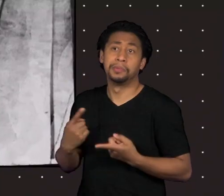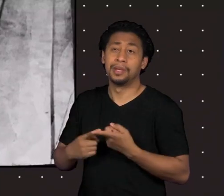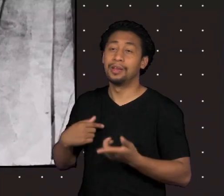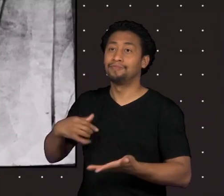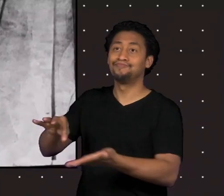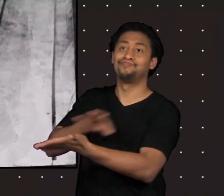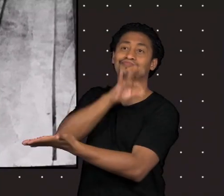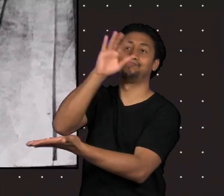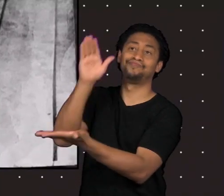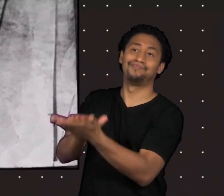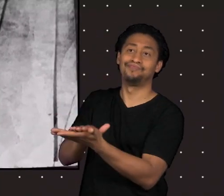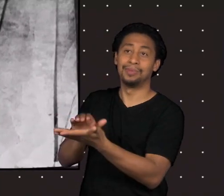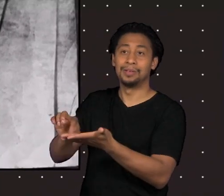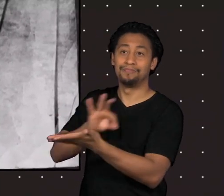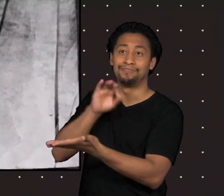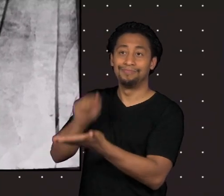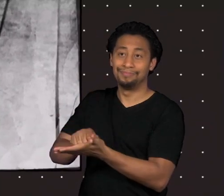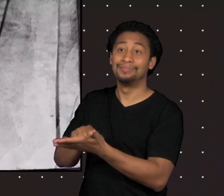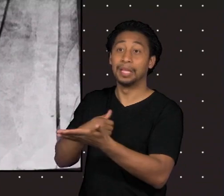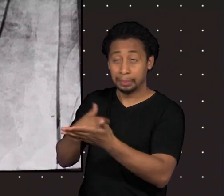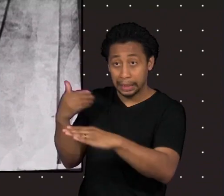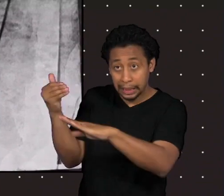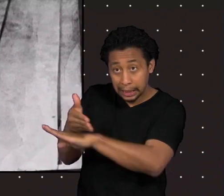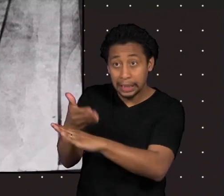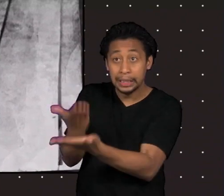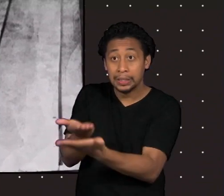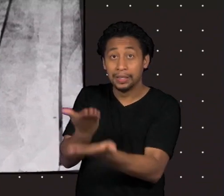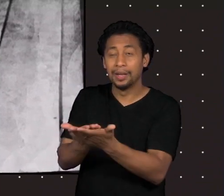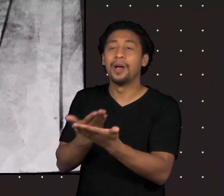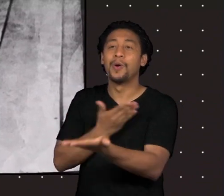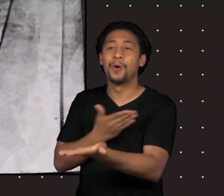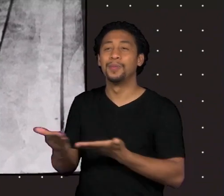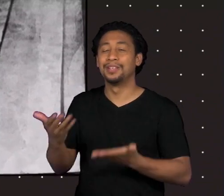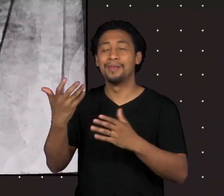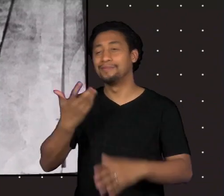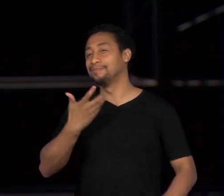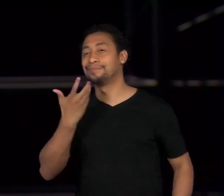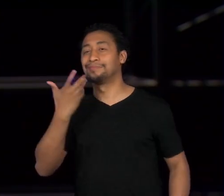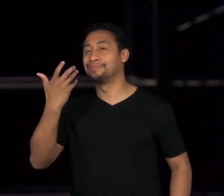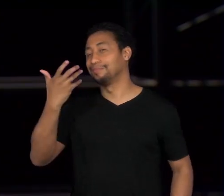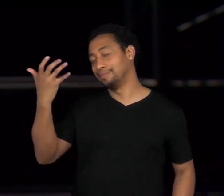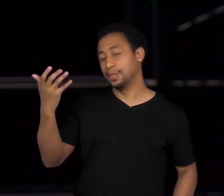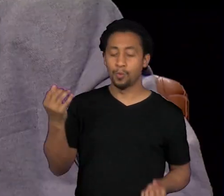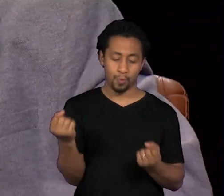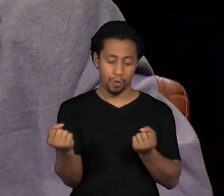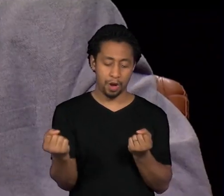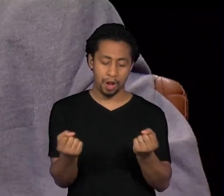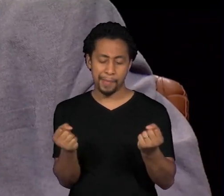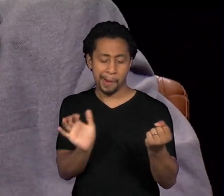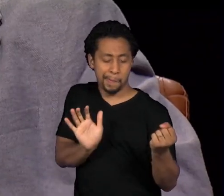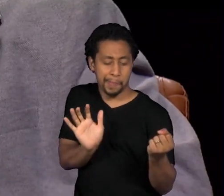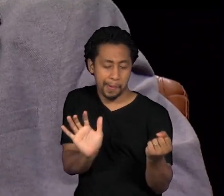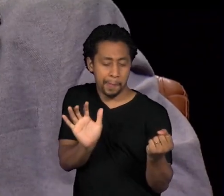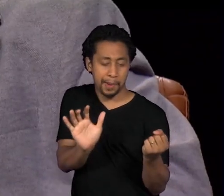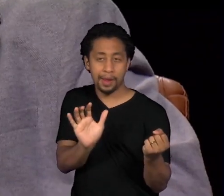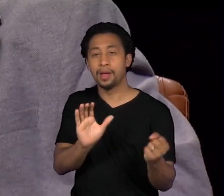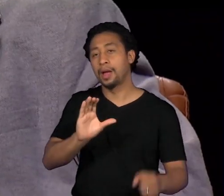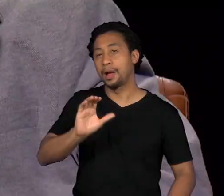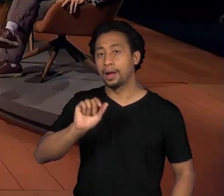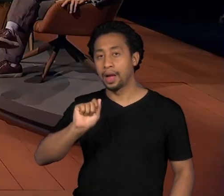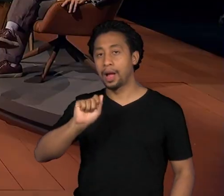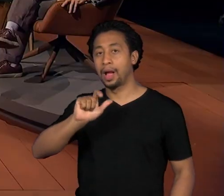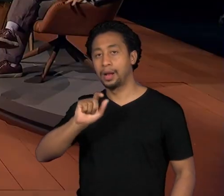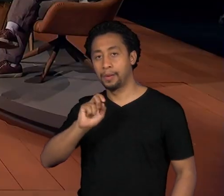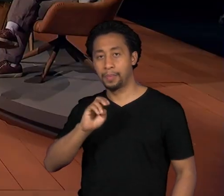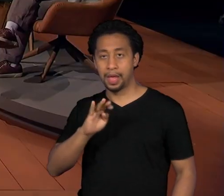né um deles eu ganhei cantando O Calhambeque de Roberto Carlos nos num outro também conquistei um primeiro